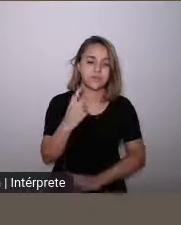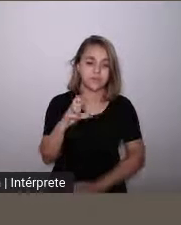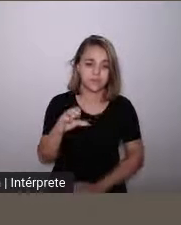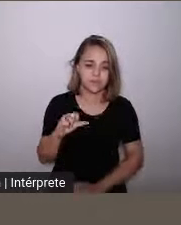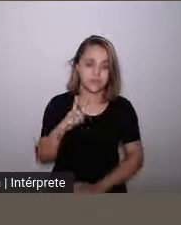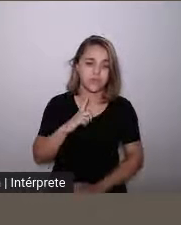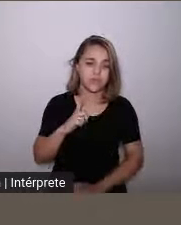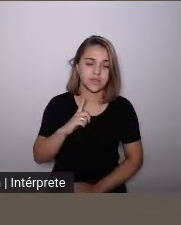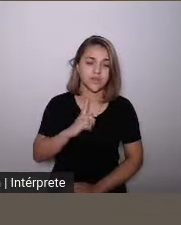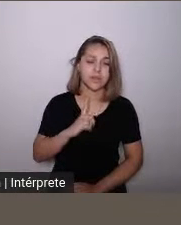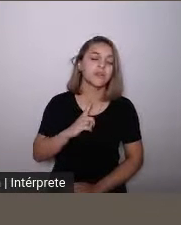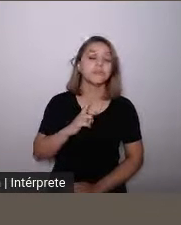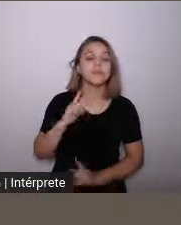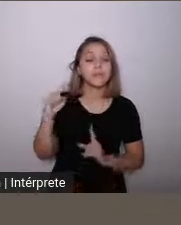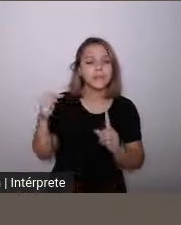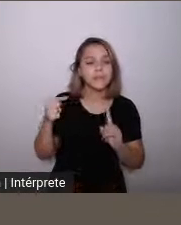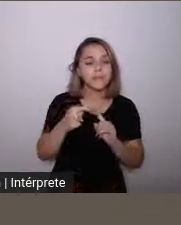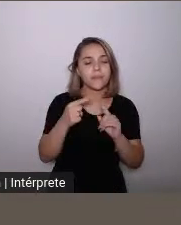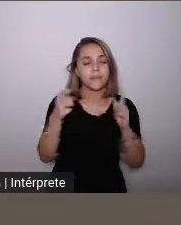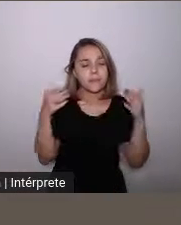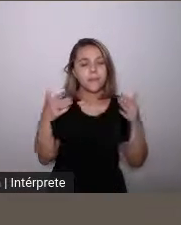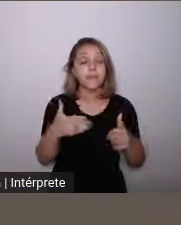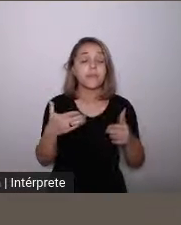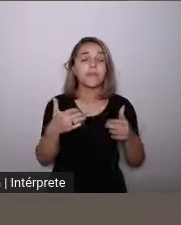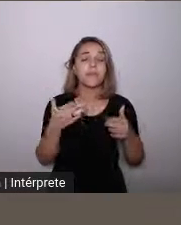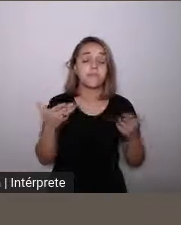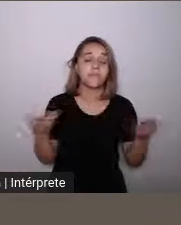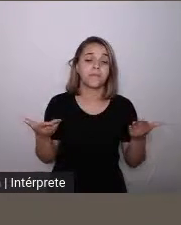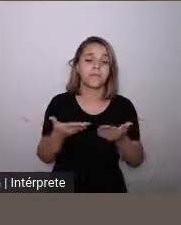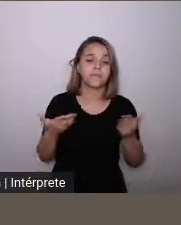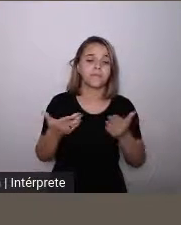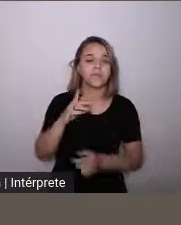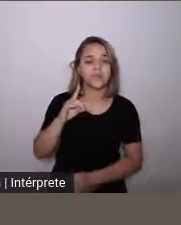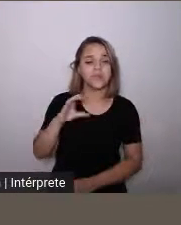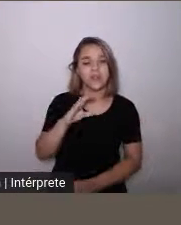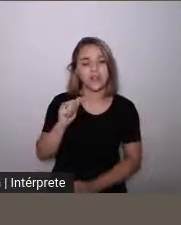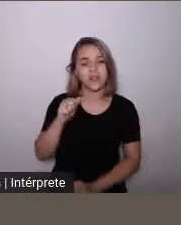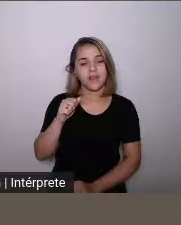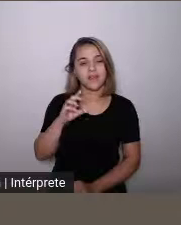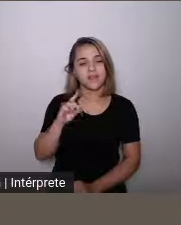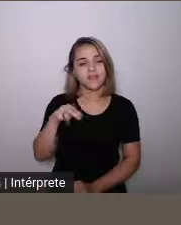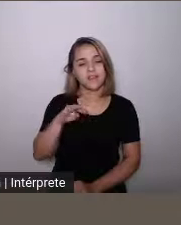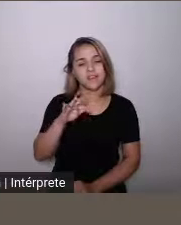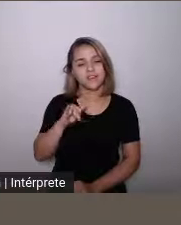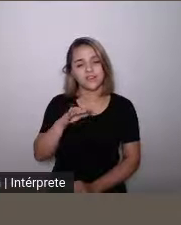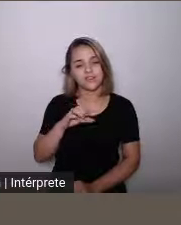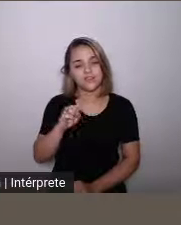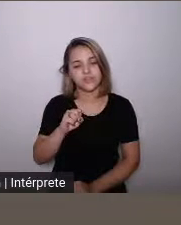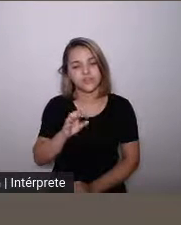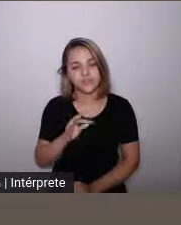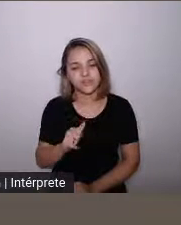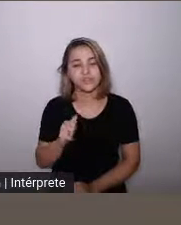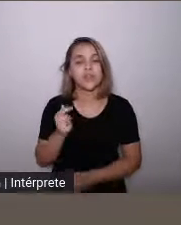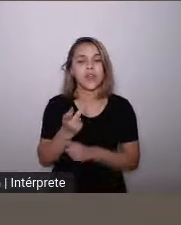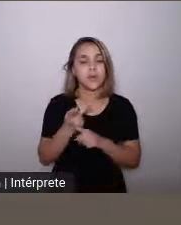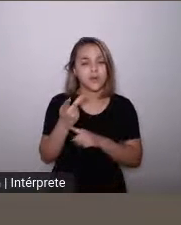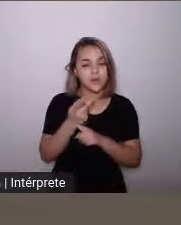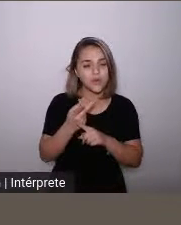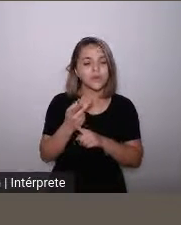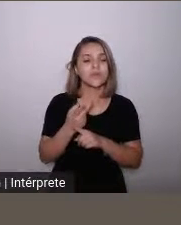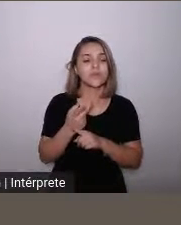como objetivo central. Por sua vez, os decadentistas buscam conscientemente a decadência. Pela trilha